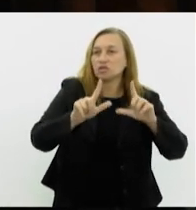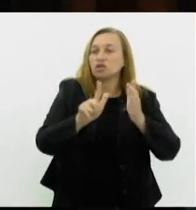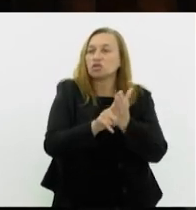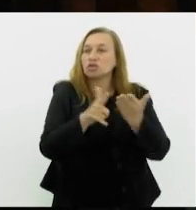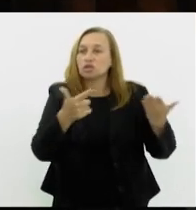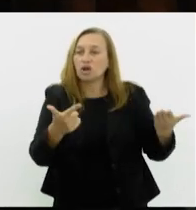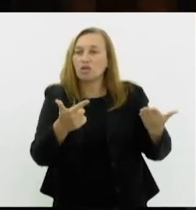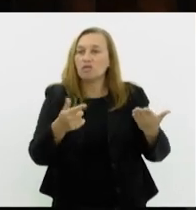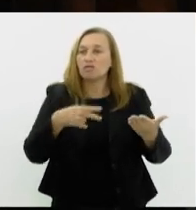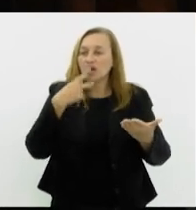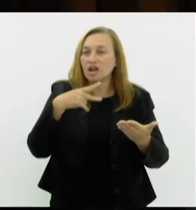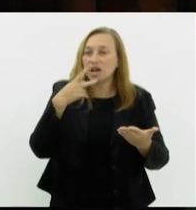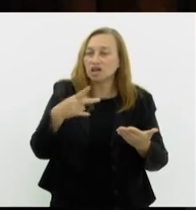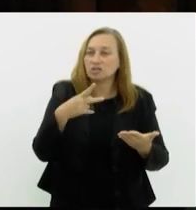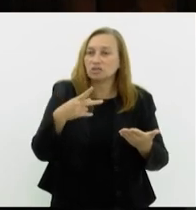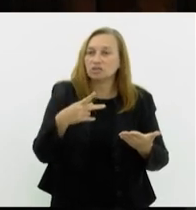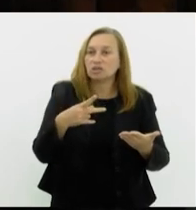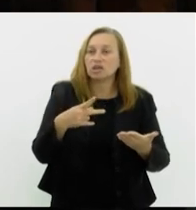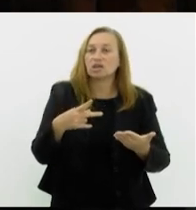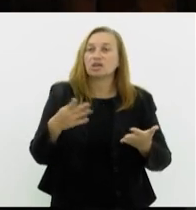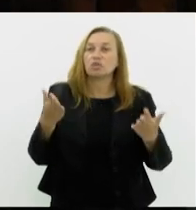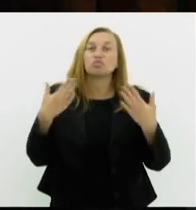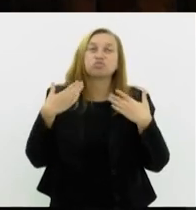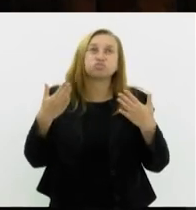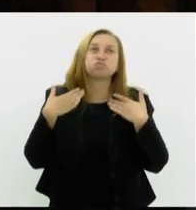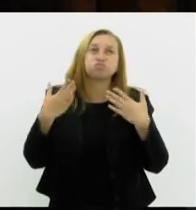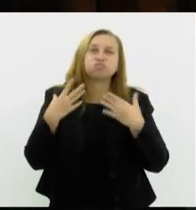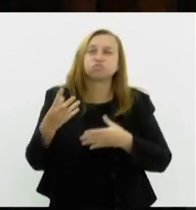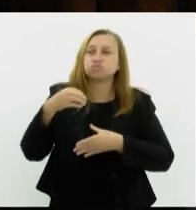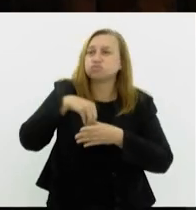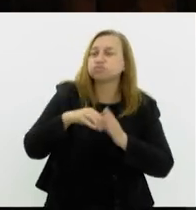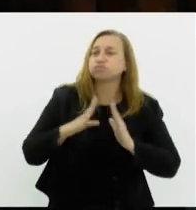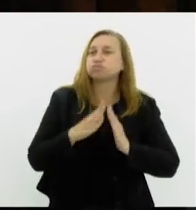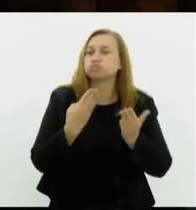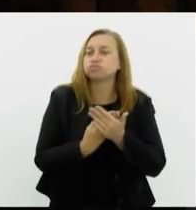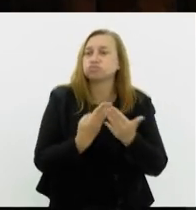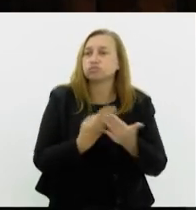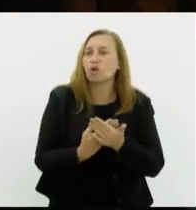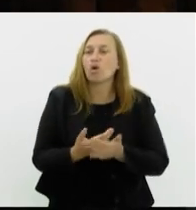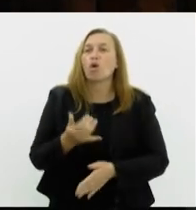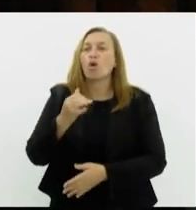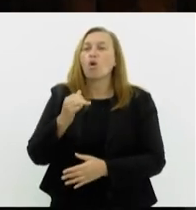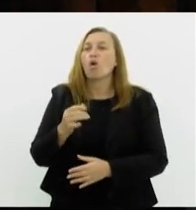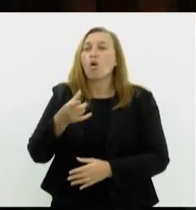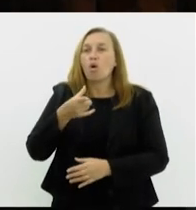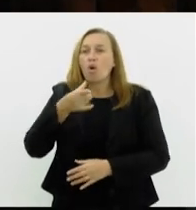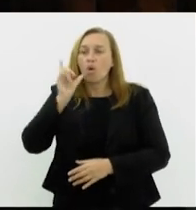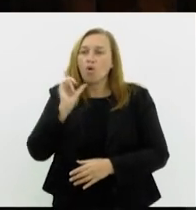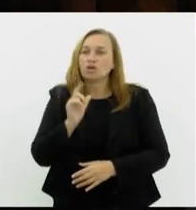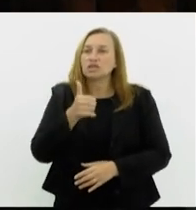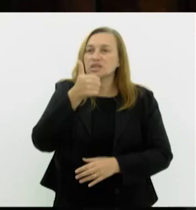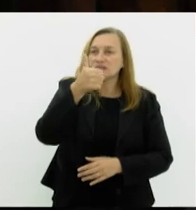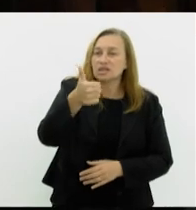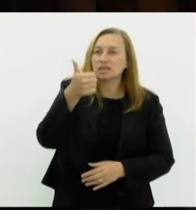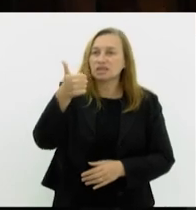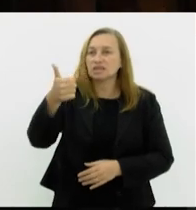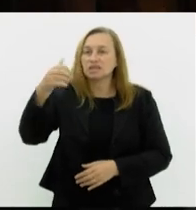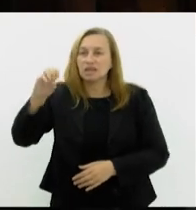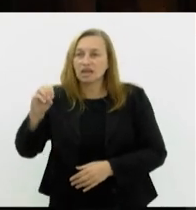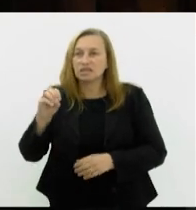escola. O que que o deputado faz? Ontem eu divulgo um relatório, visitei 110 escolas com a minha